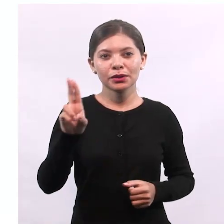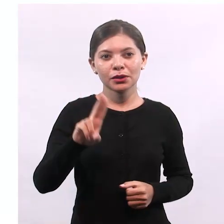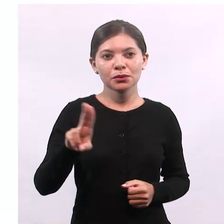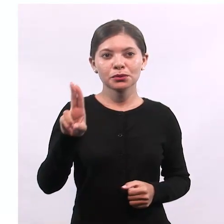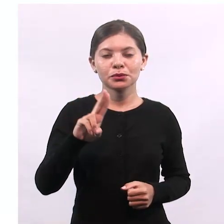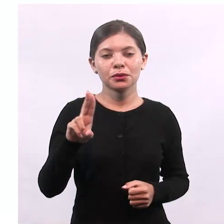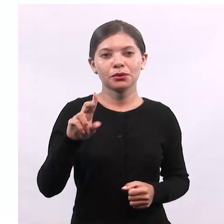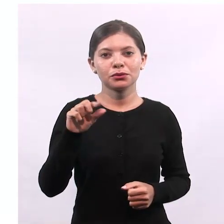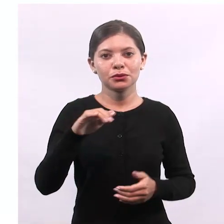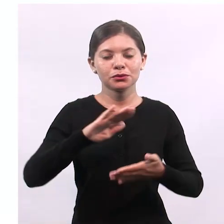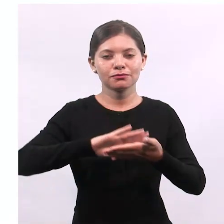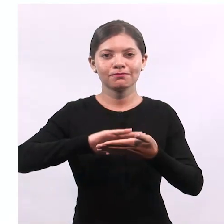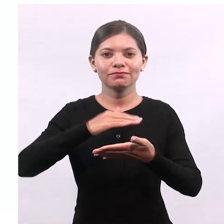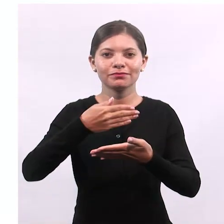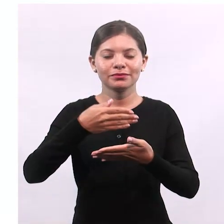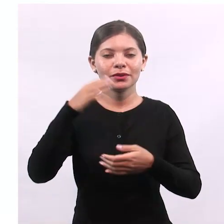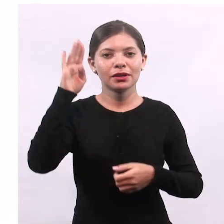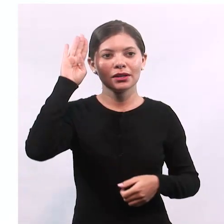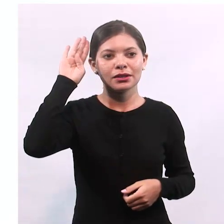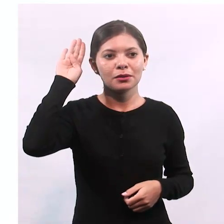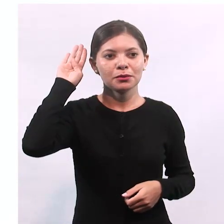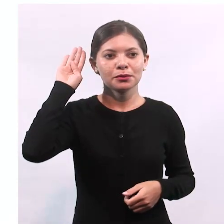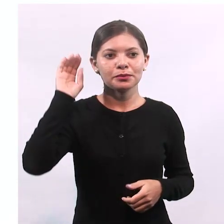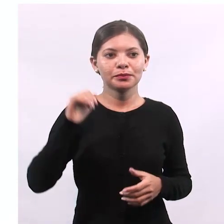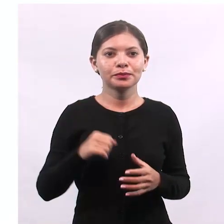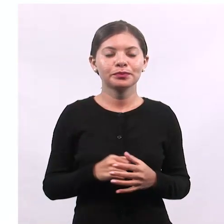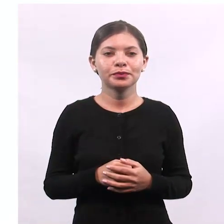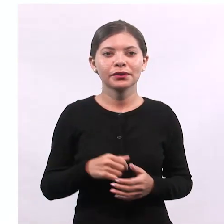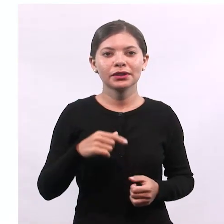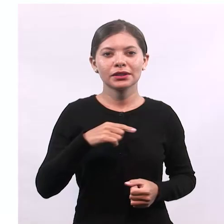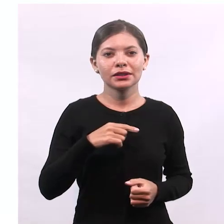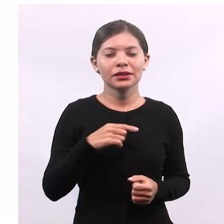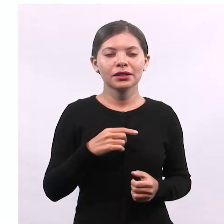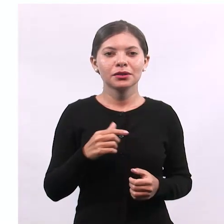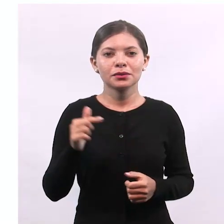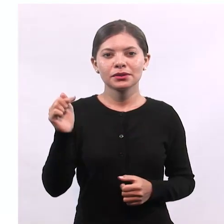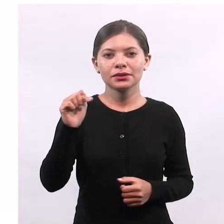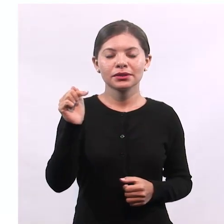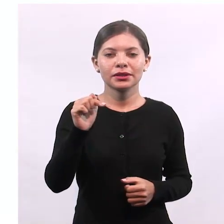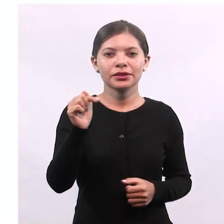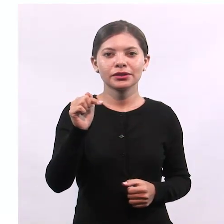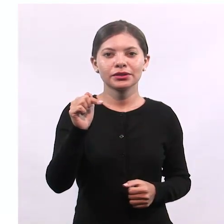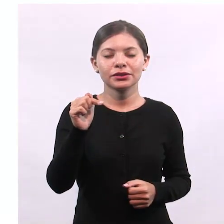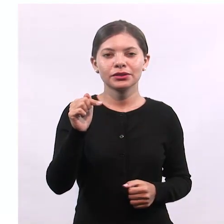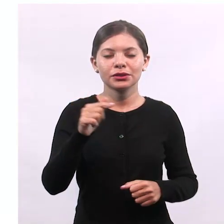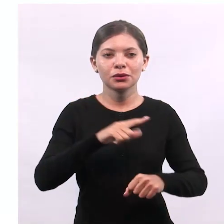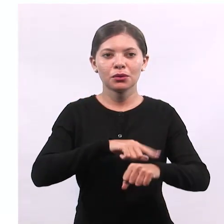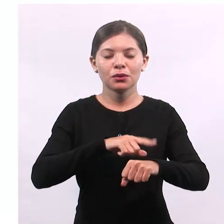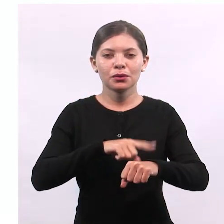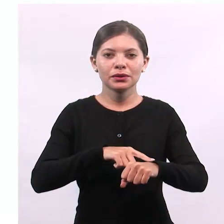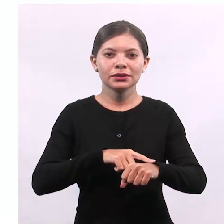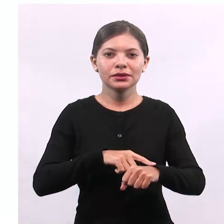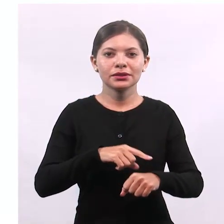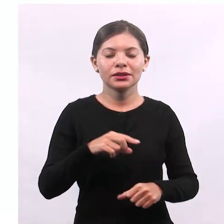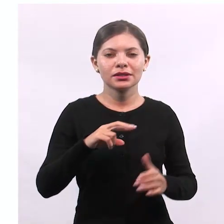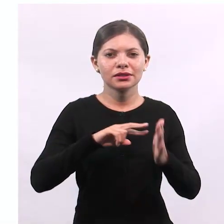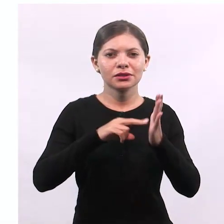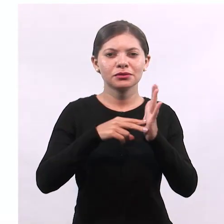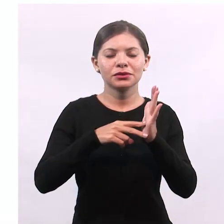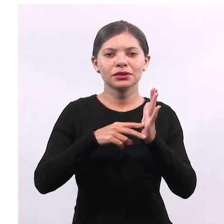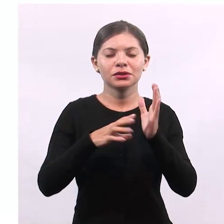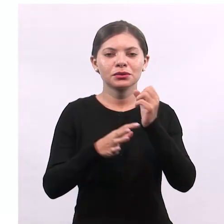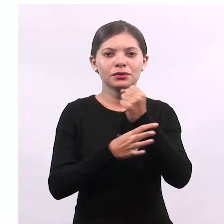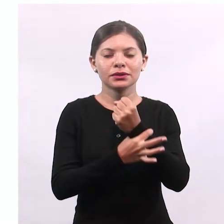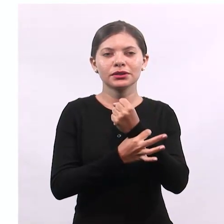no nosso calendário acadêmico Então você tem um média de 7 horas diárias não significa que eu estou